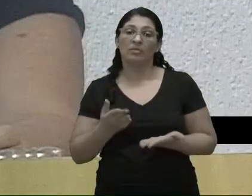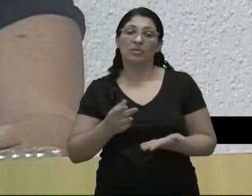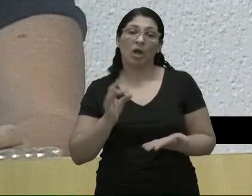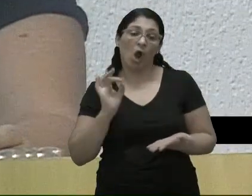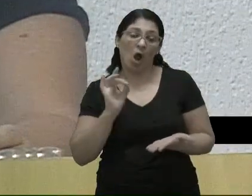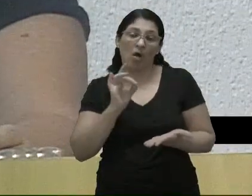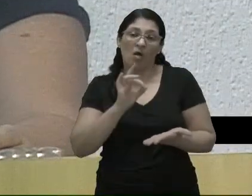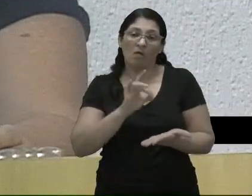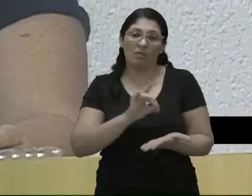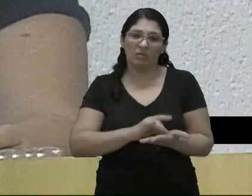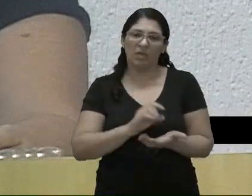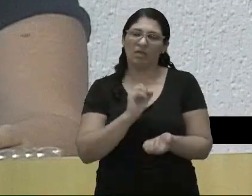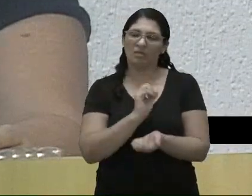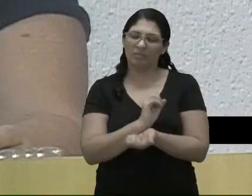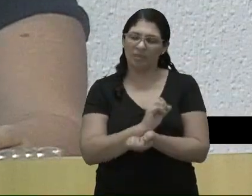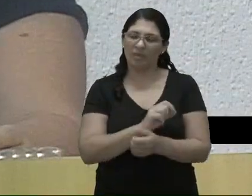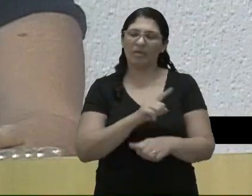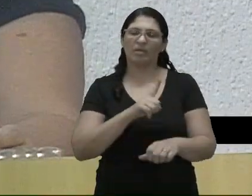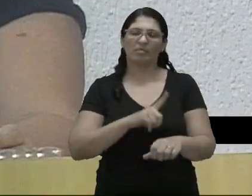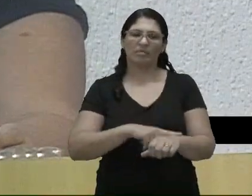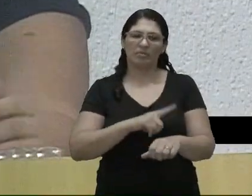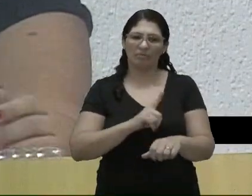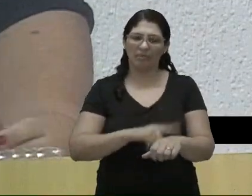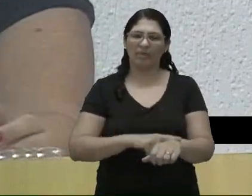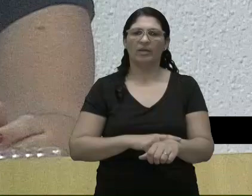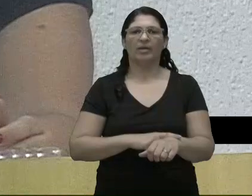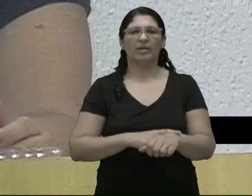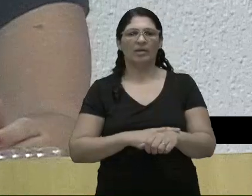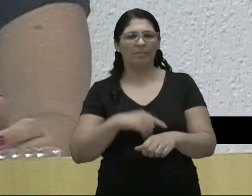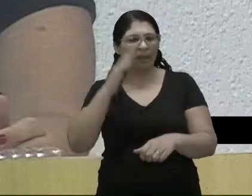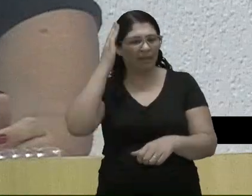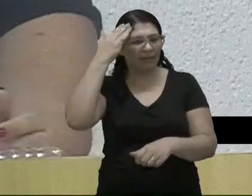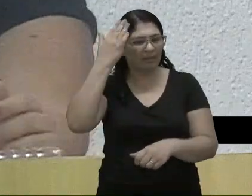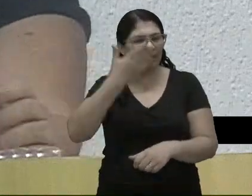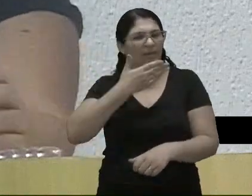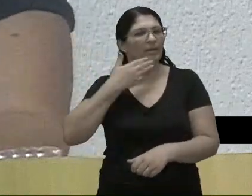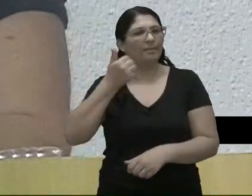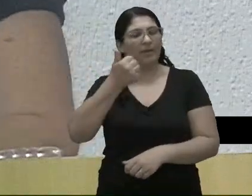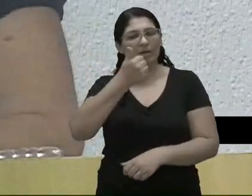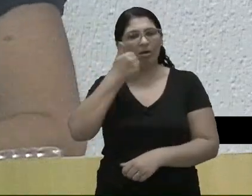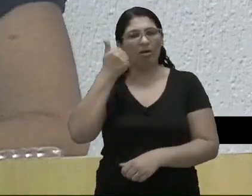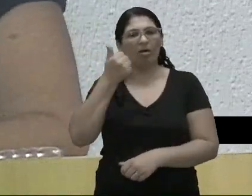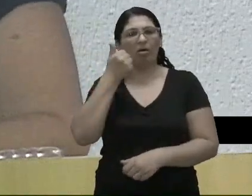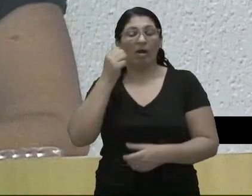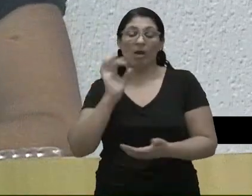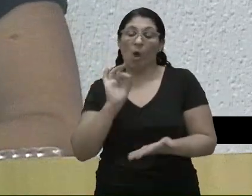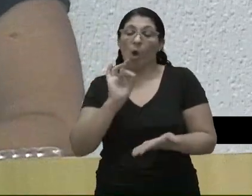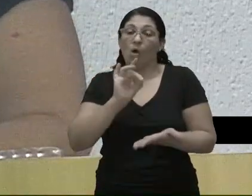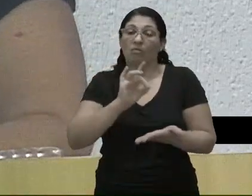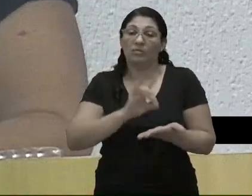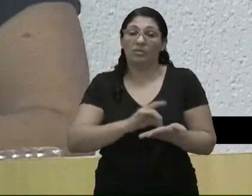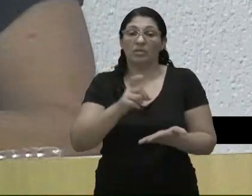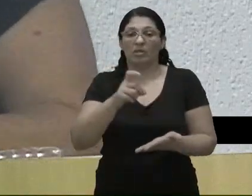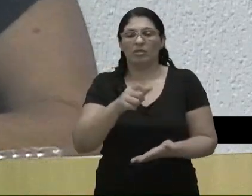esperamos esse momento, né? Para a gente poder estar fechando uma linha de raciocínio, para poder então estar oficiando a